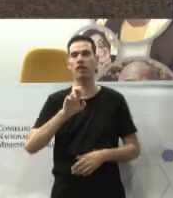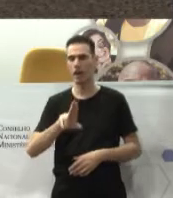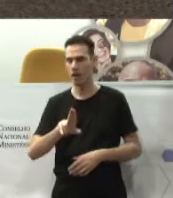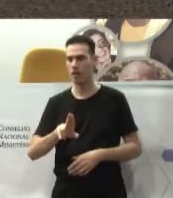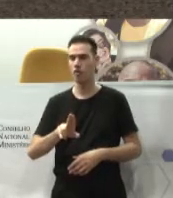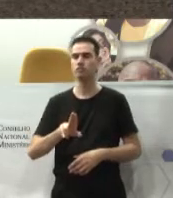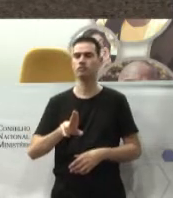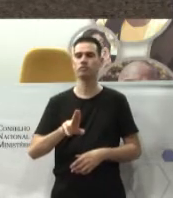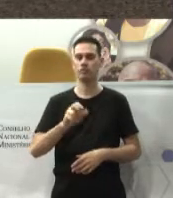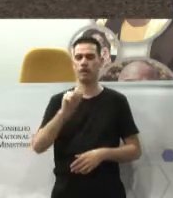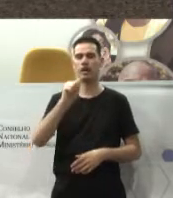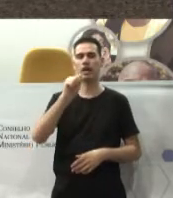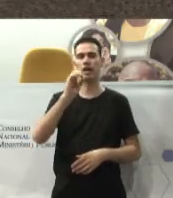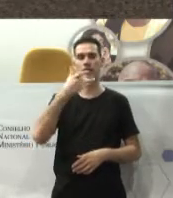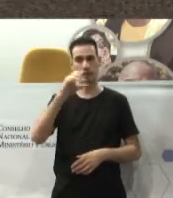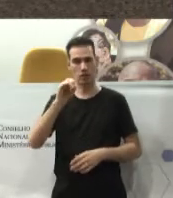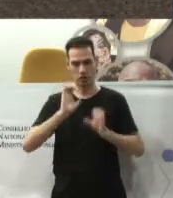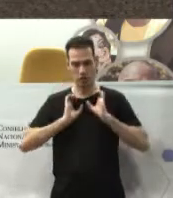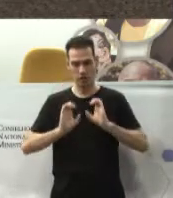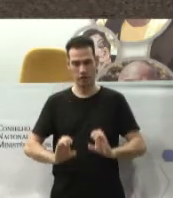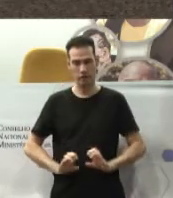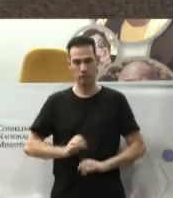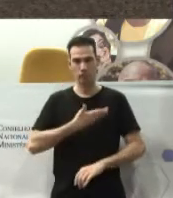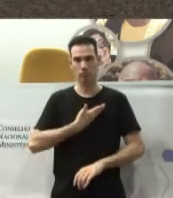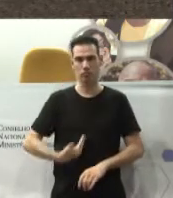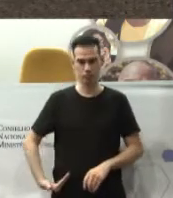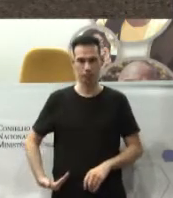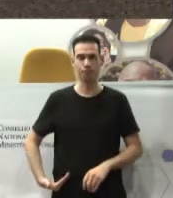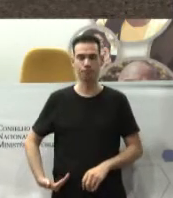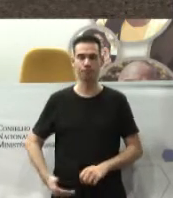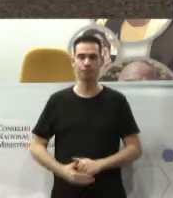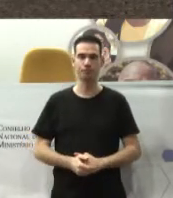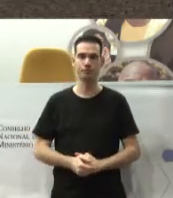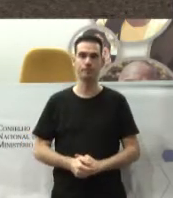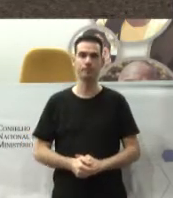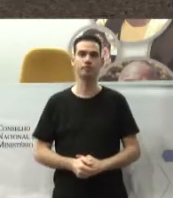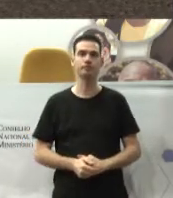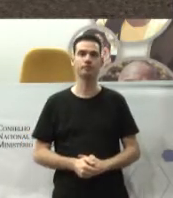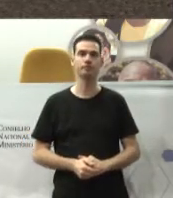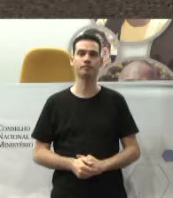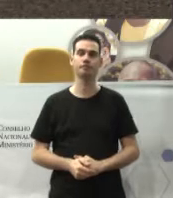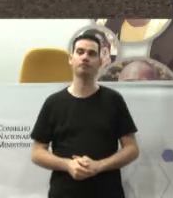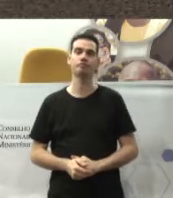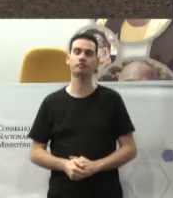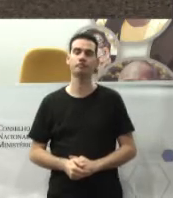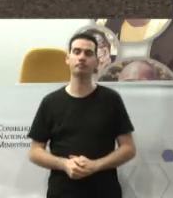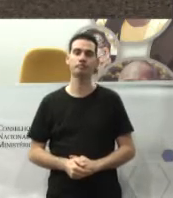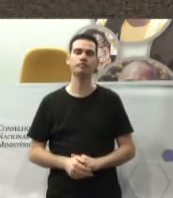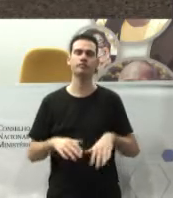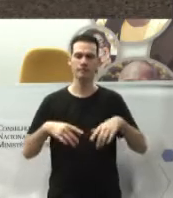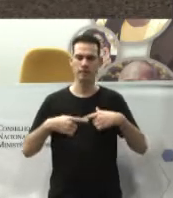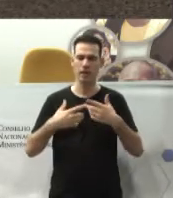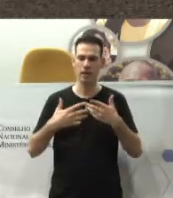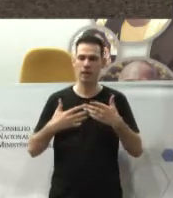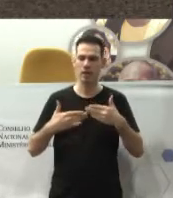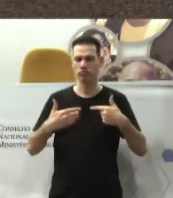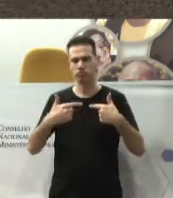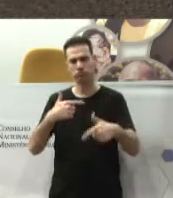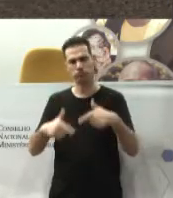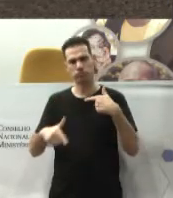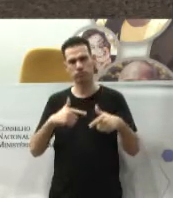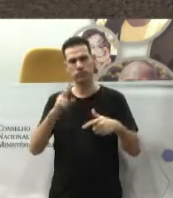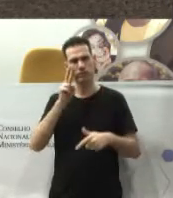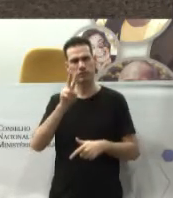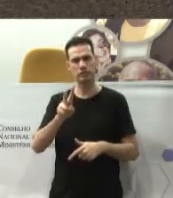pública, numa demanda estrutural. Talvez esse momento do trabalho tenha